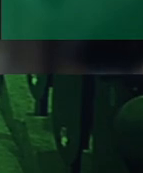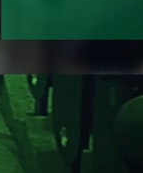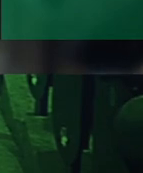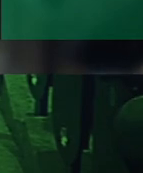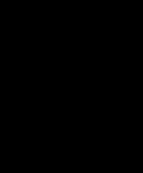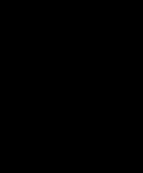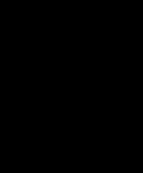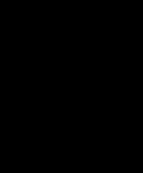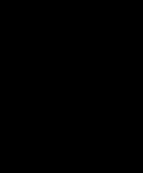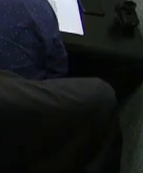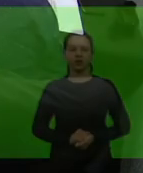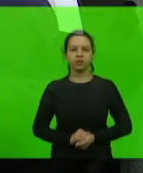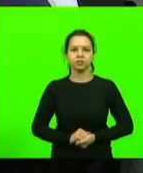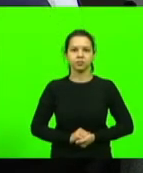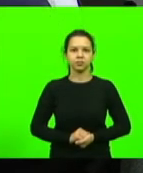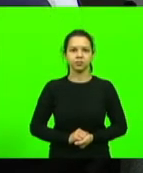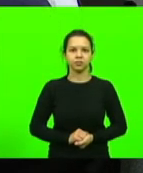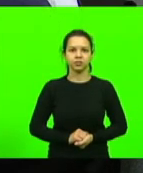aí